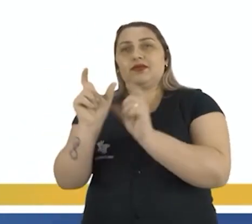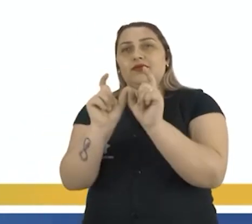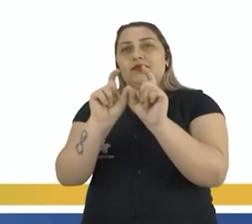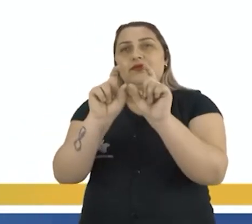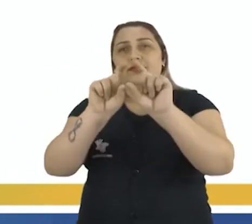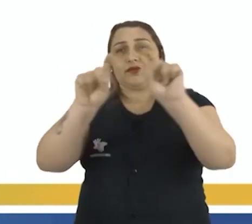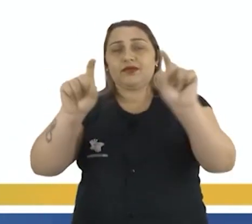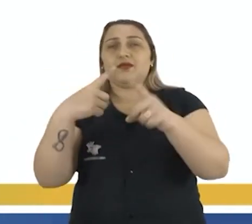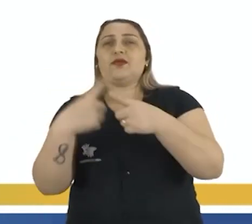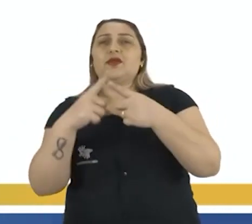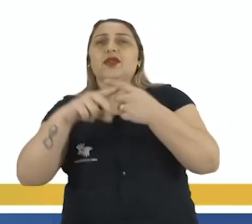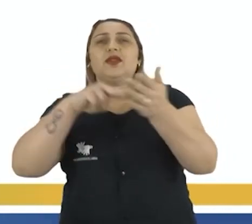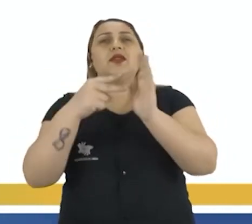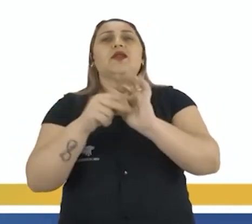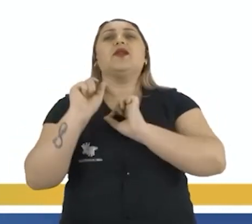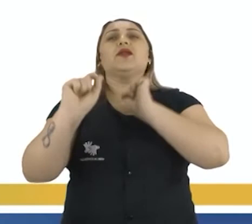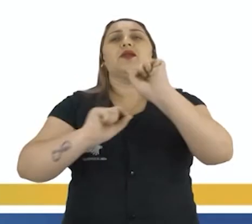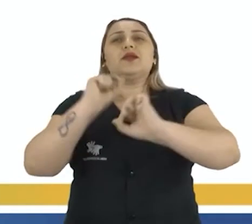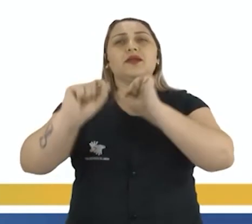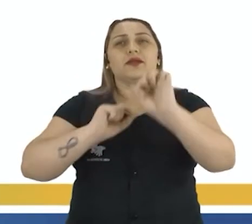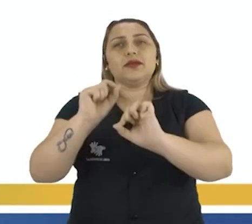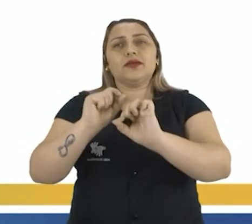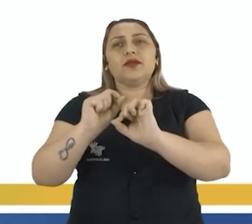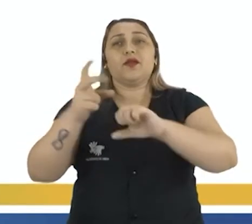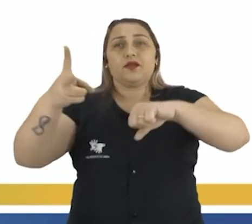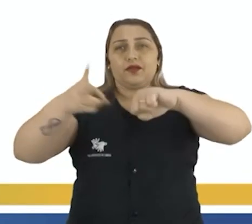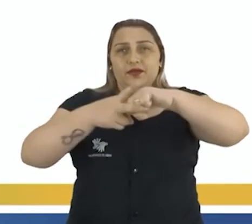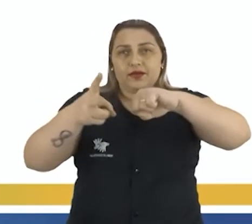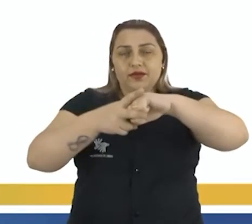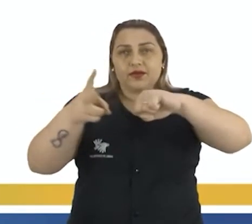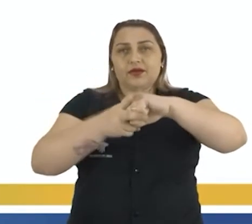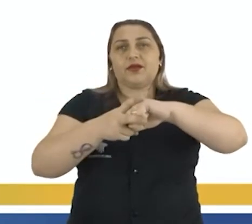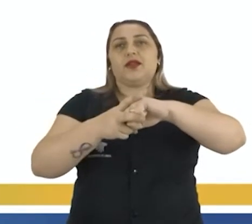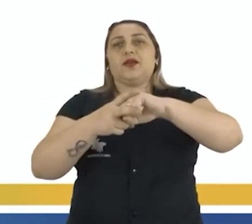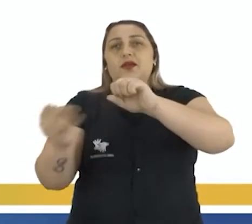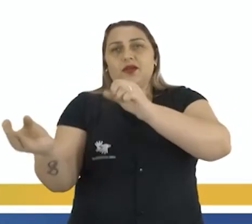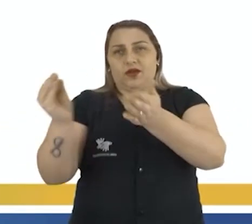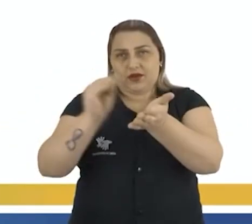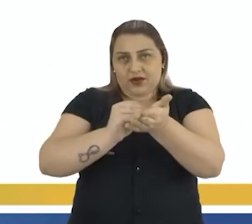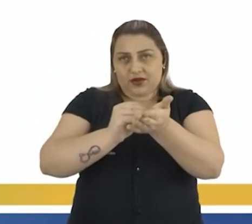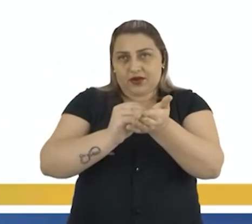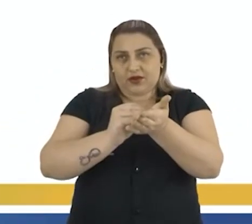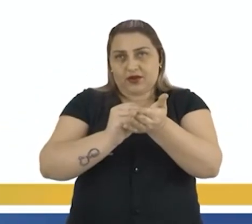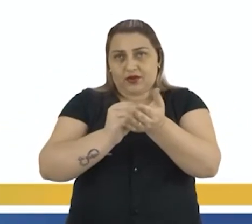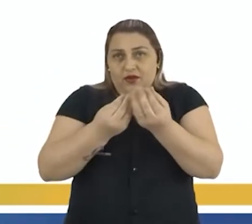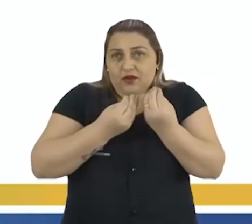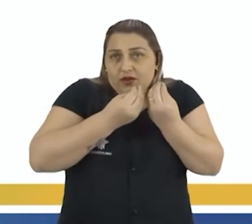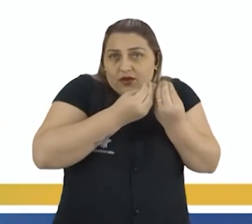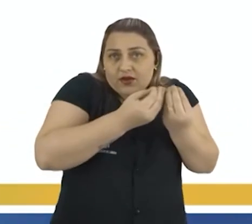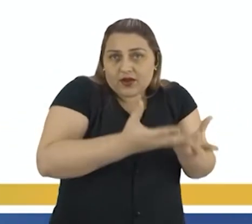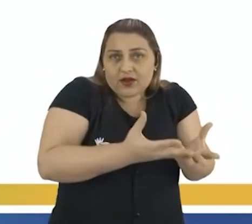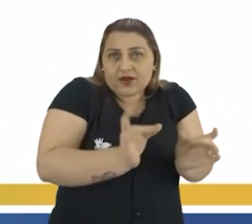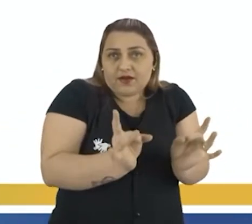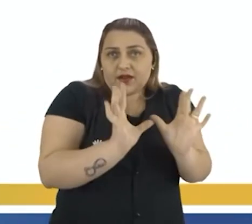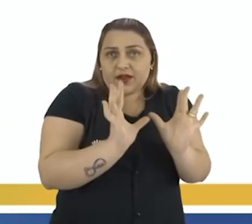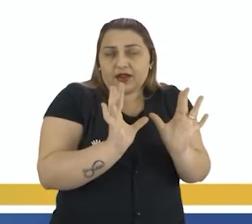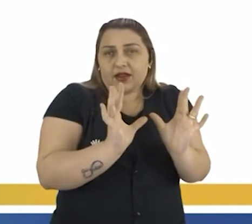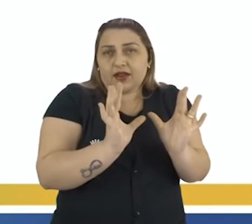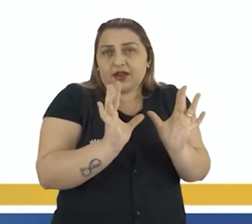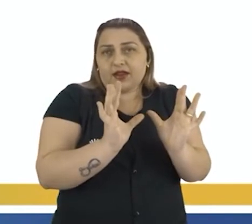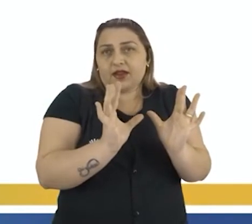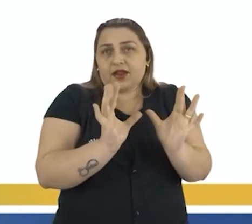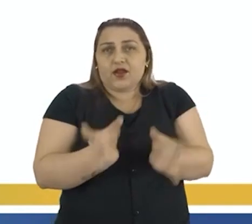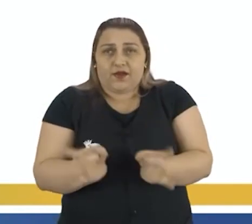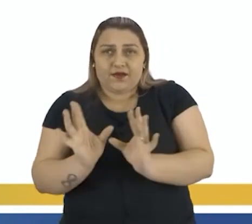tirinha porque ela indica o quê? Ela indica um verbo com sentido de colocar, eu estou colocando à venda, eu